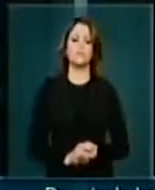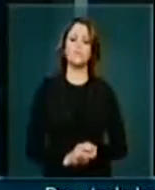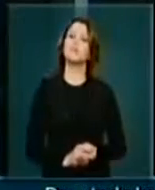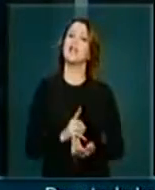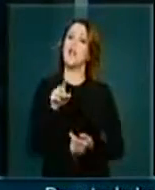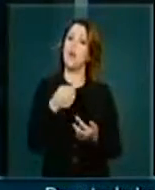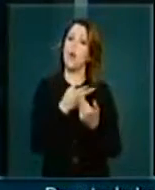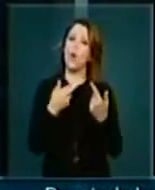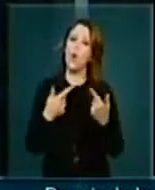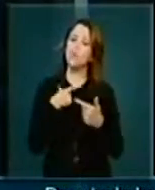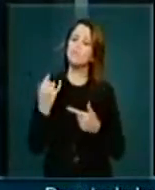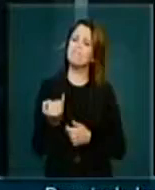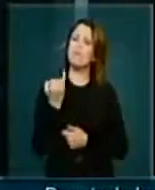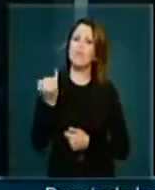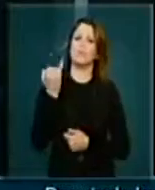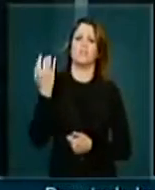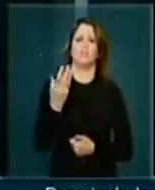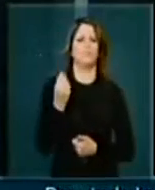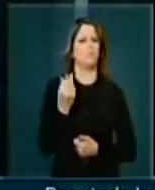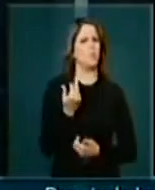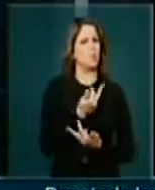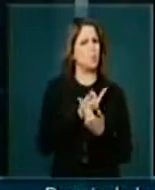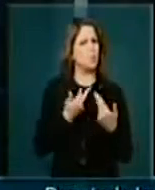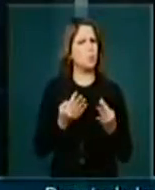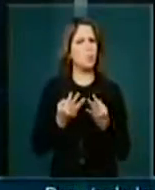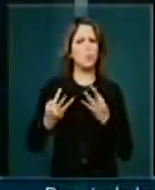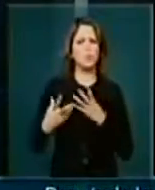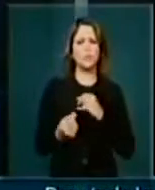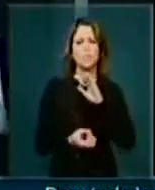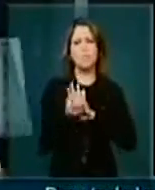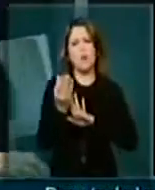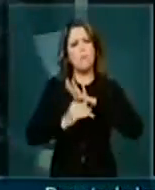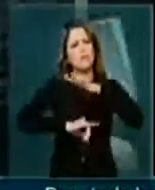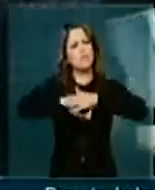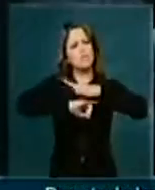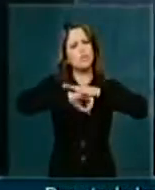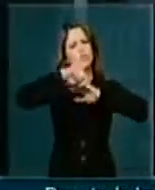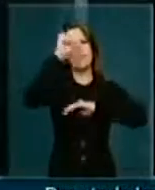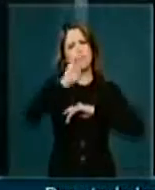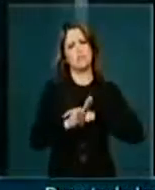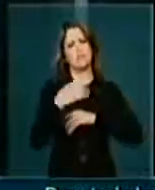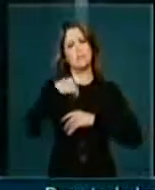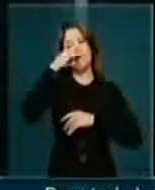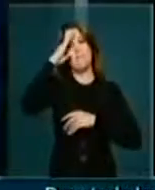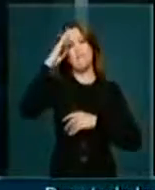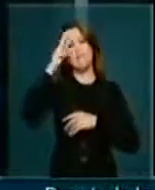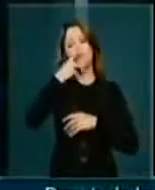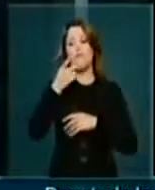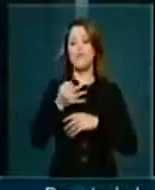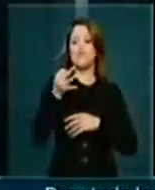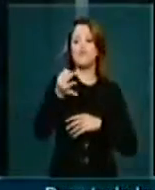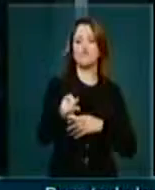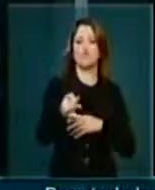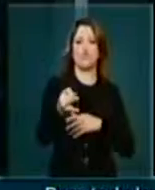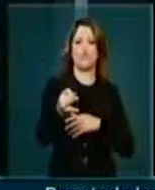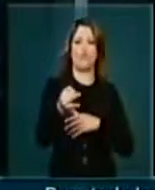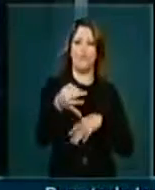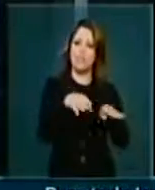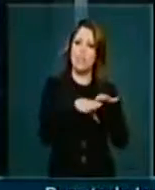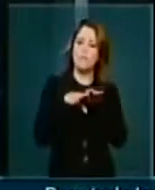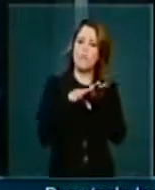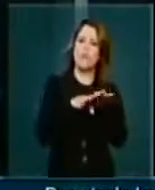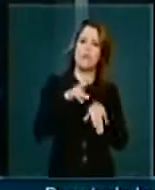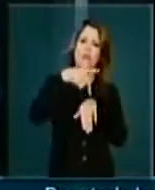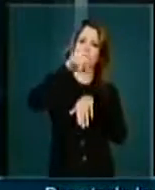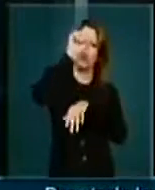essas são questões de fundamental importância para as instituições brasileiras e, sobretudo, para o futuro democrático do nosso